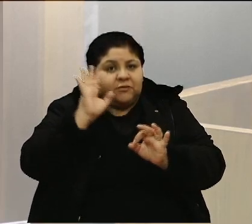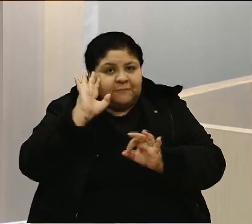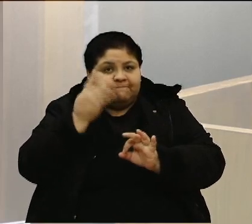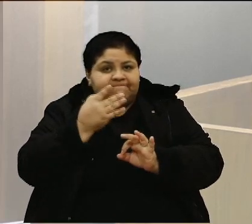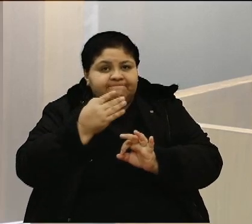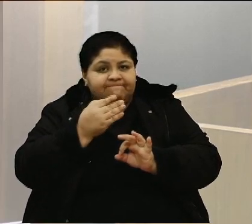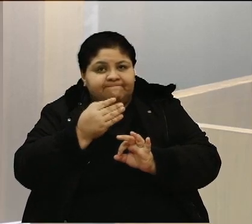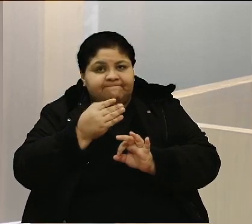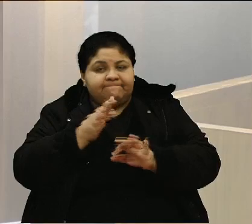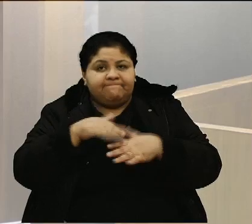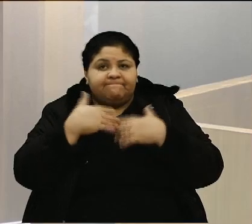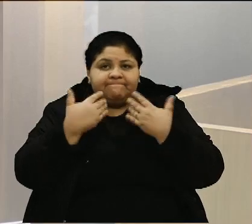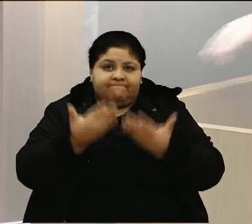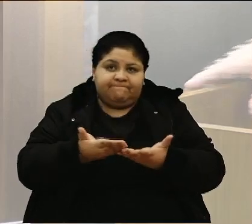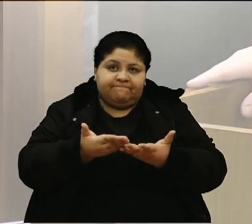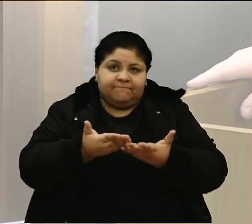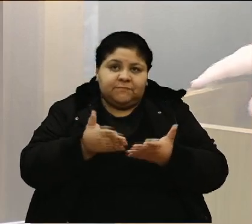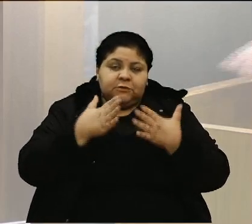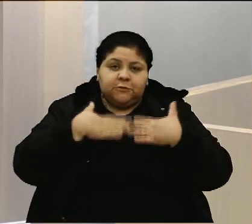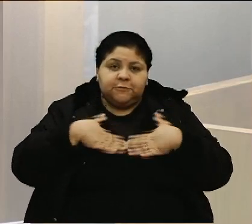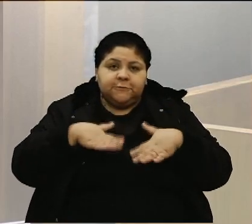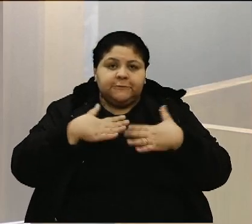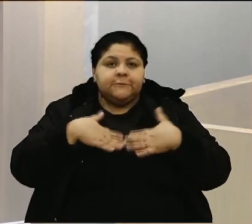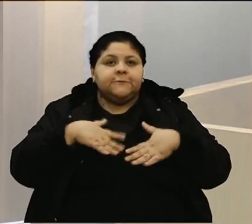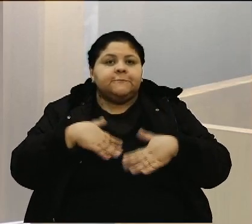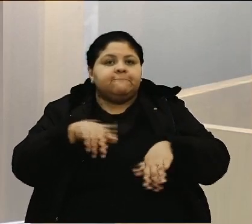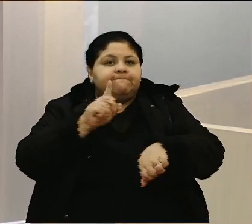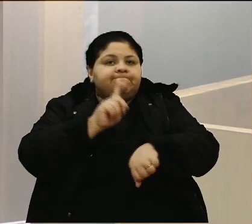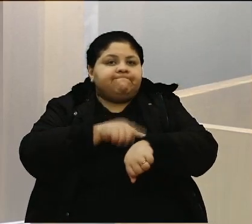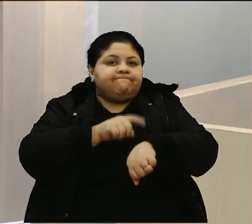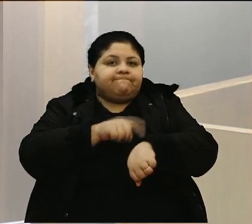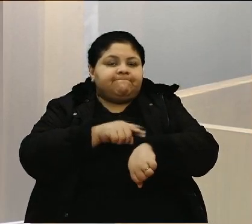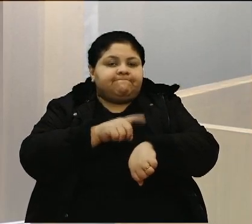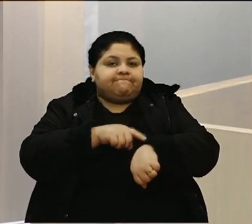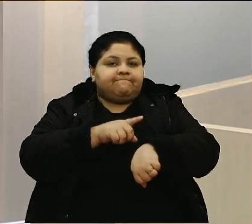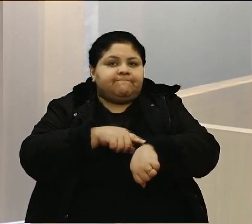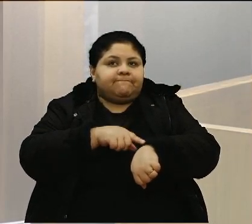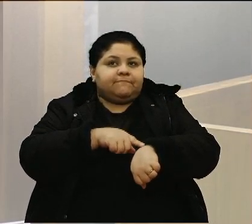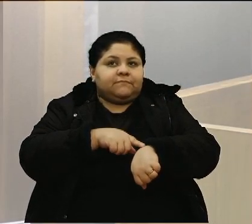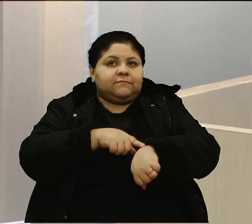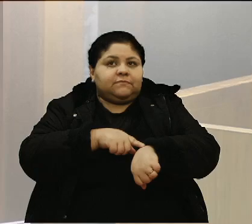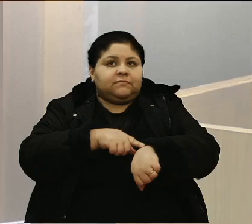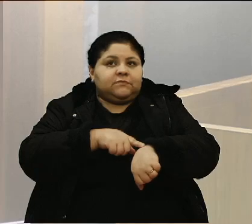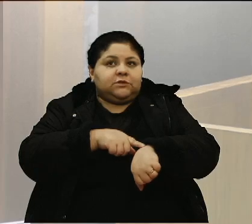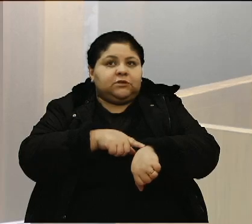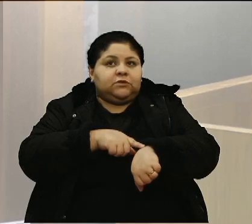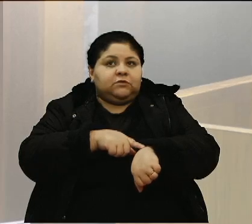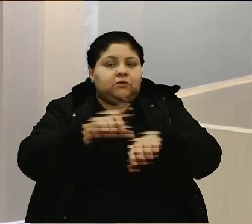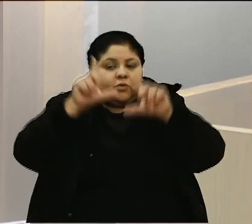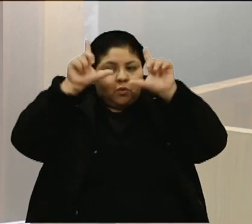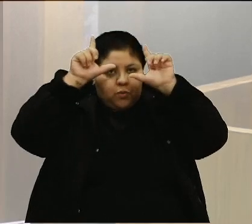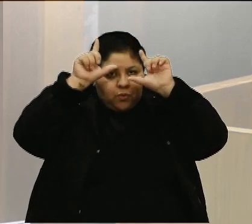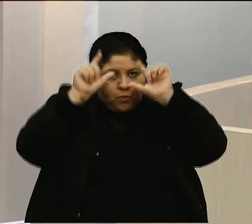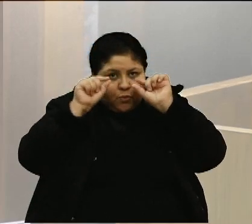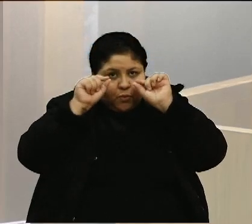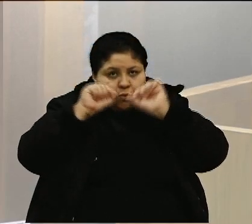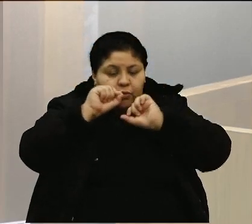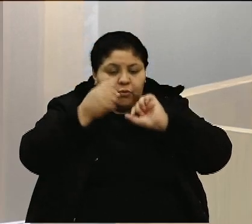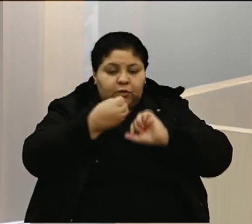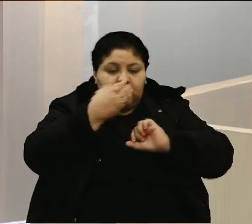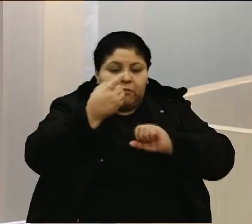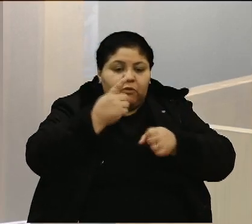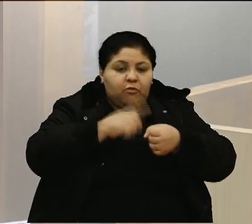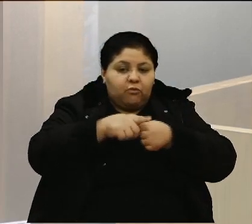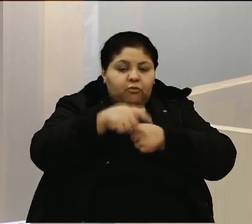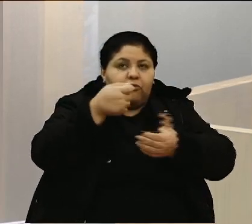aconteça. Então, muita calma nessa hora, né? Vamos baixar as armas, e aquilo que é bom para a cidade, vamos lutar e